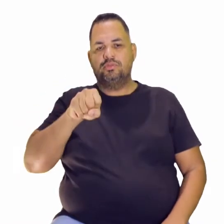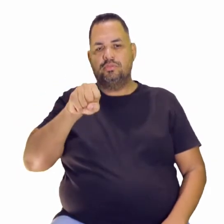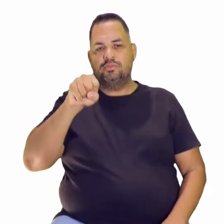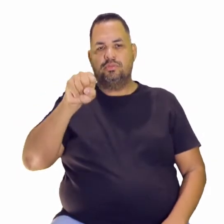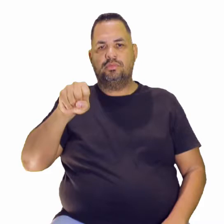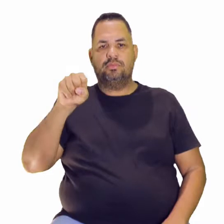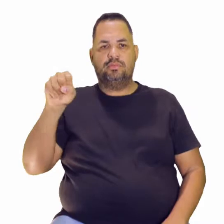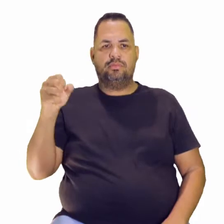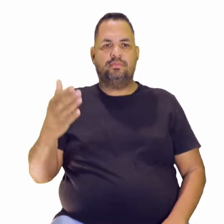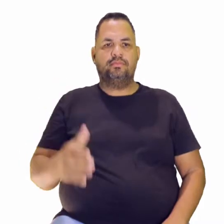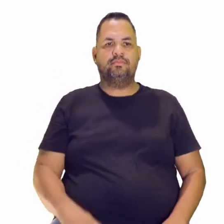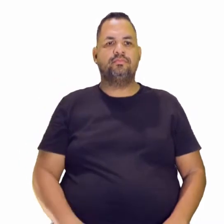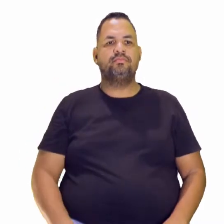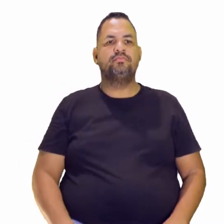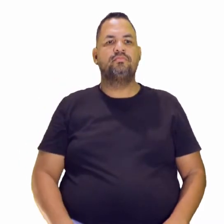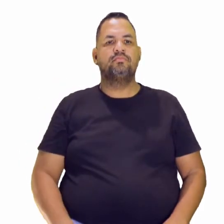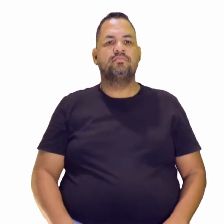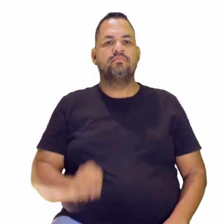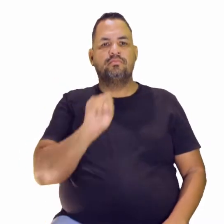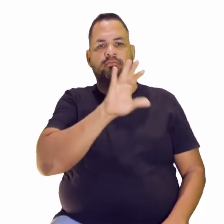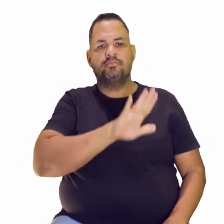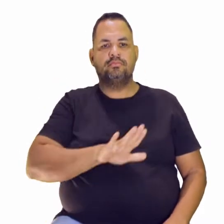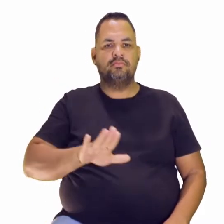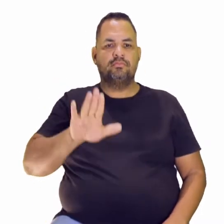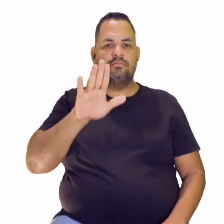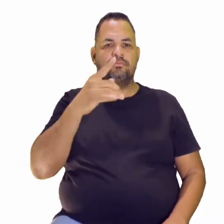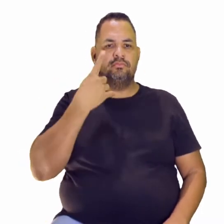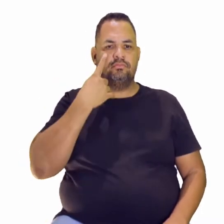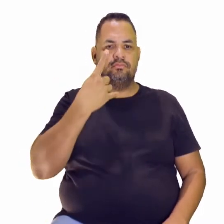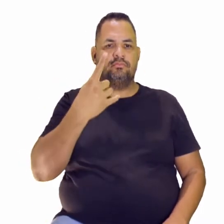1888, né? A imagem lá